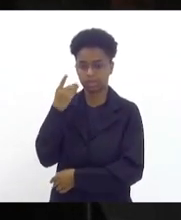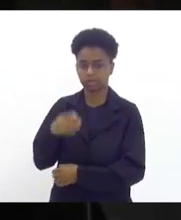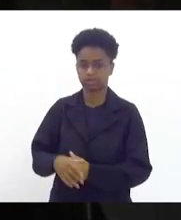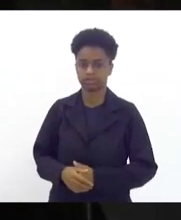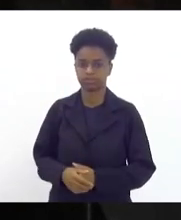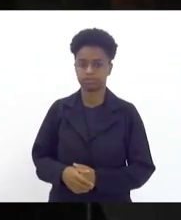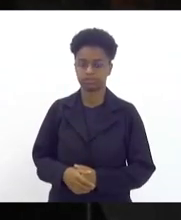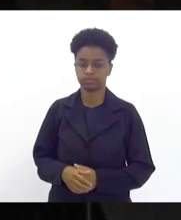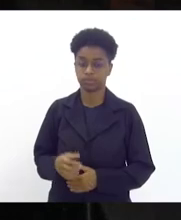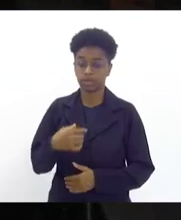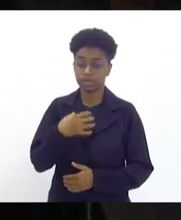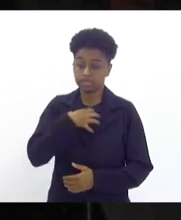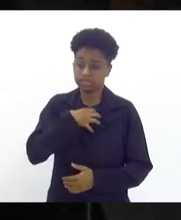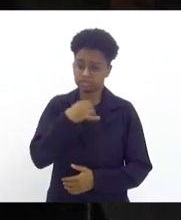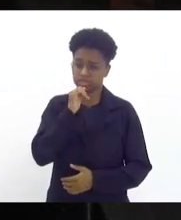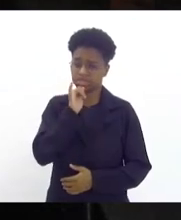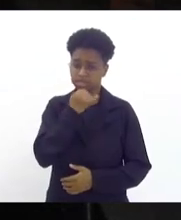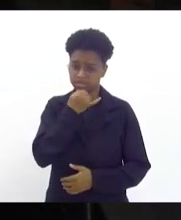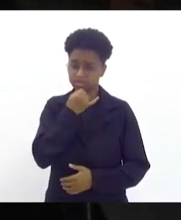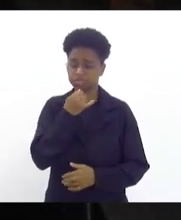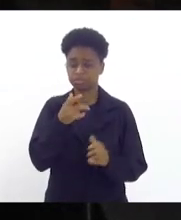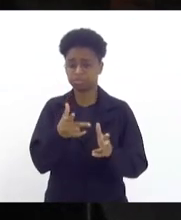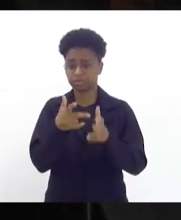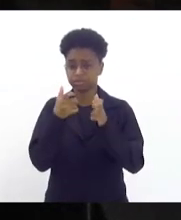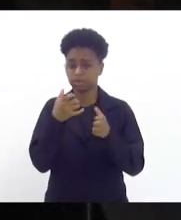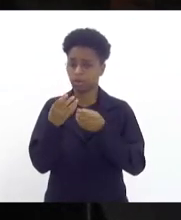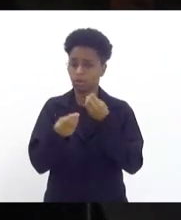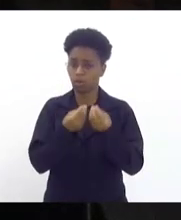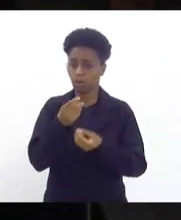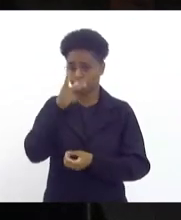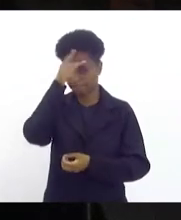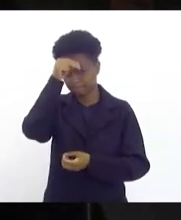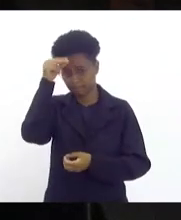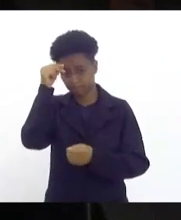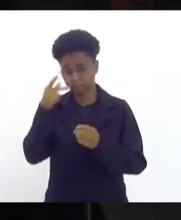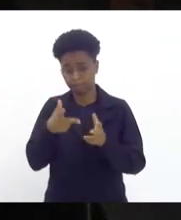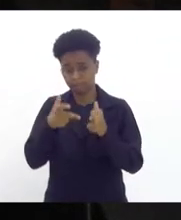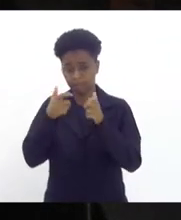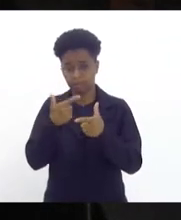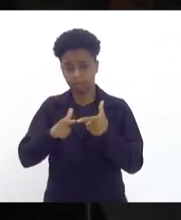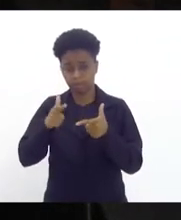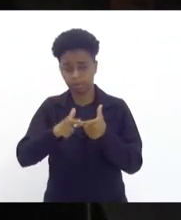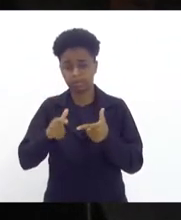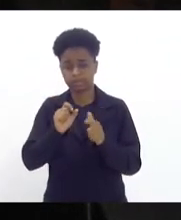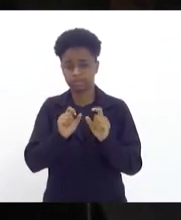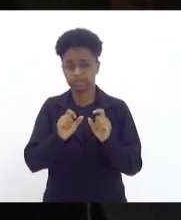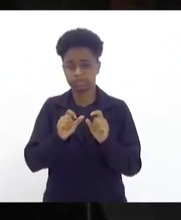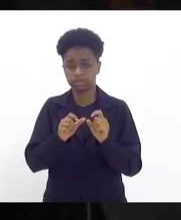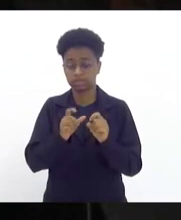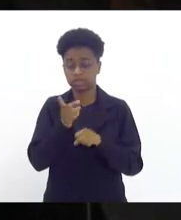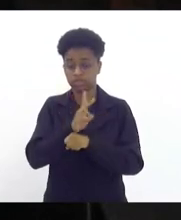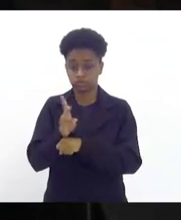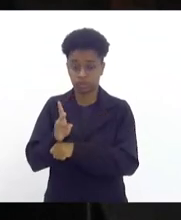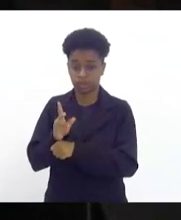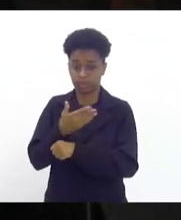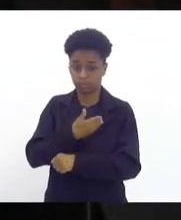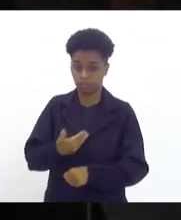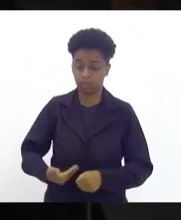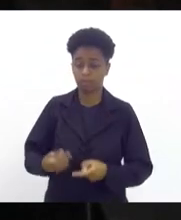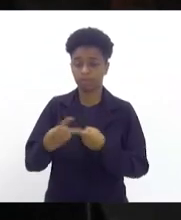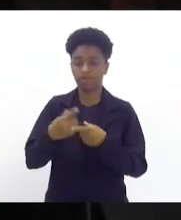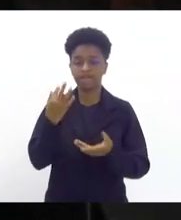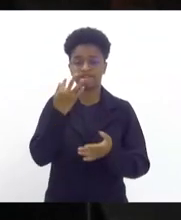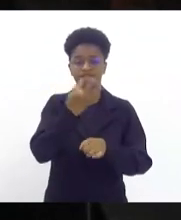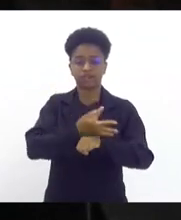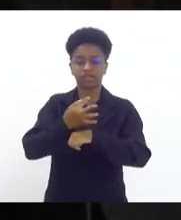me entristece ver como a prefeitura encara o problema da Segurança Pública faltando todas as audiências públicas a todos